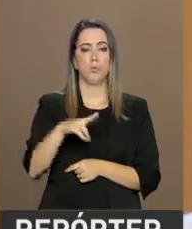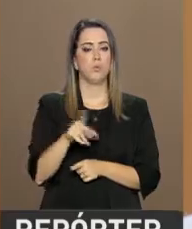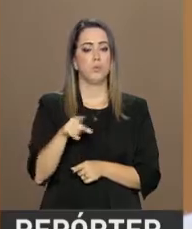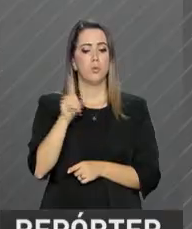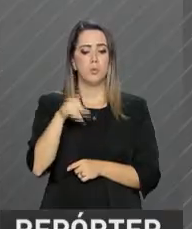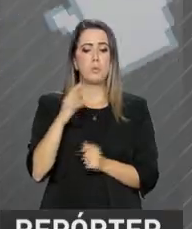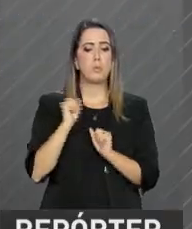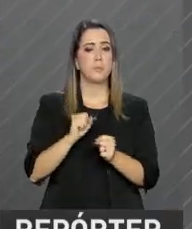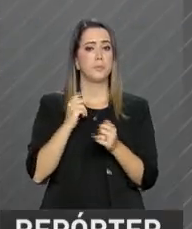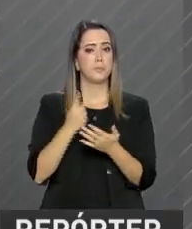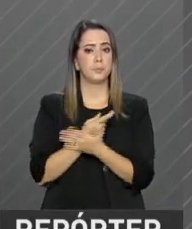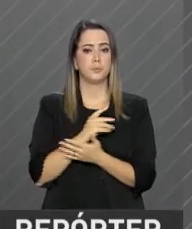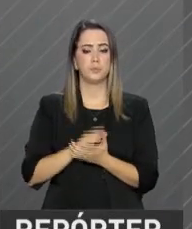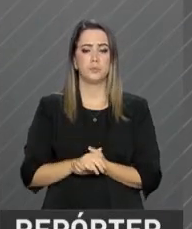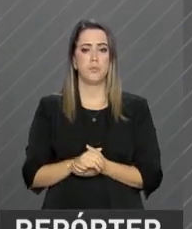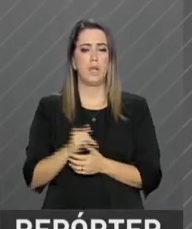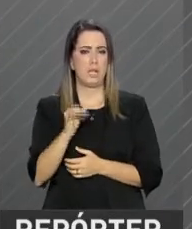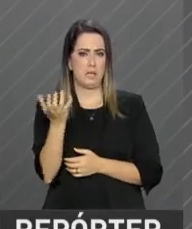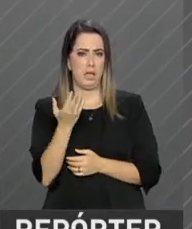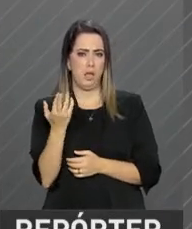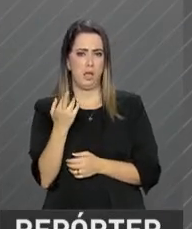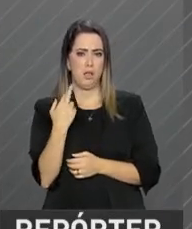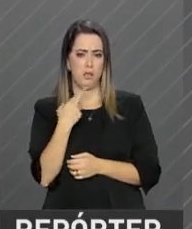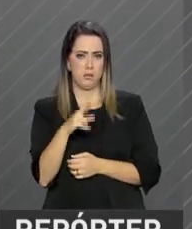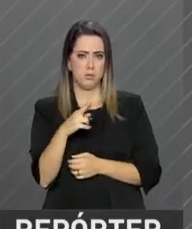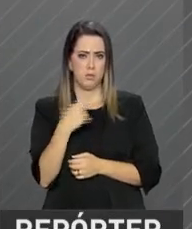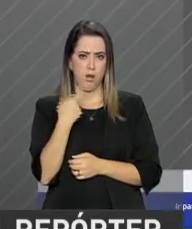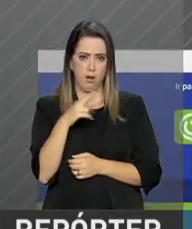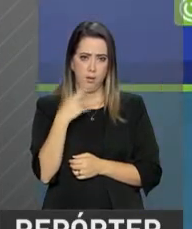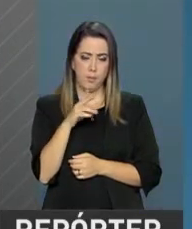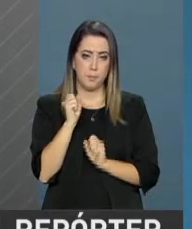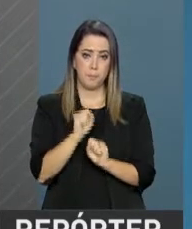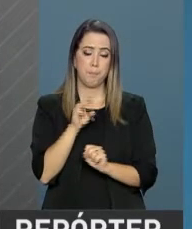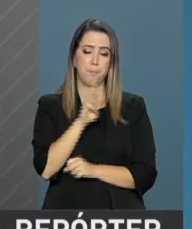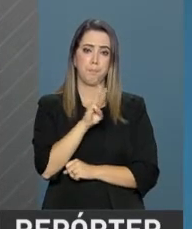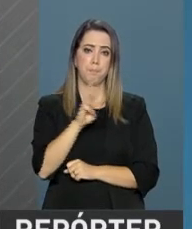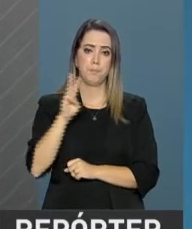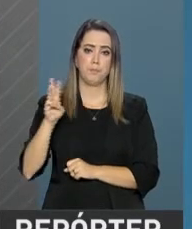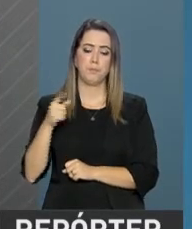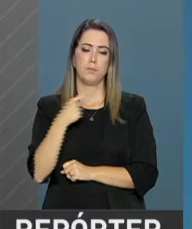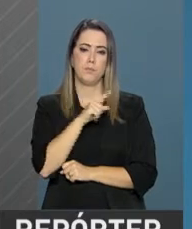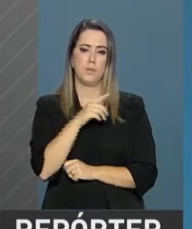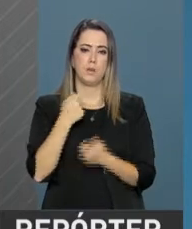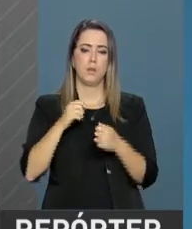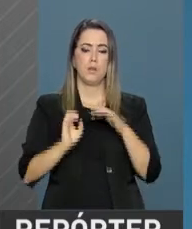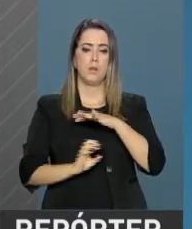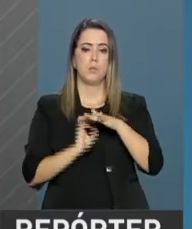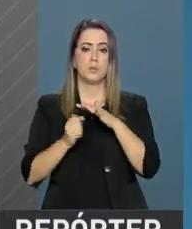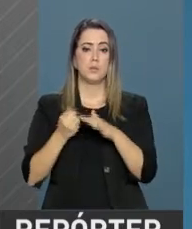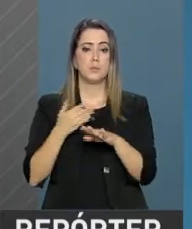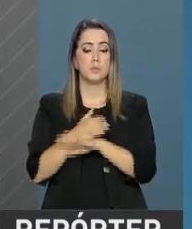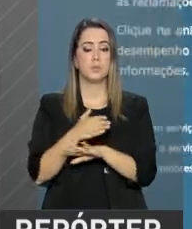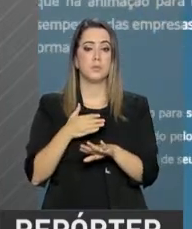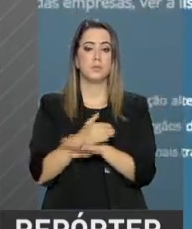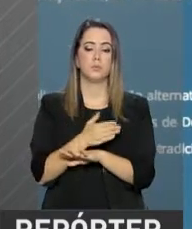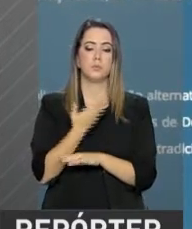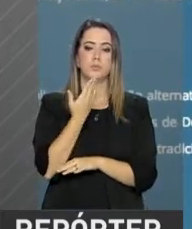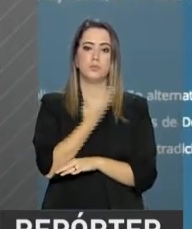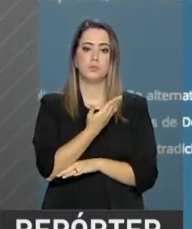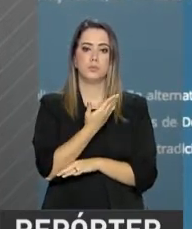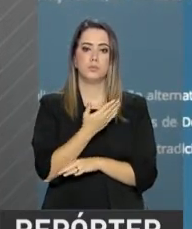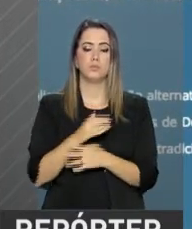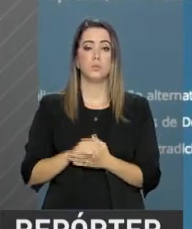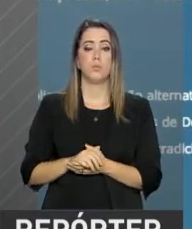solução de conflitos. Para solucionar problemas pela plataforma, a empresa precisa estar cadastrada no